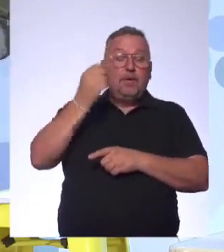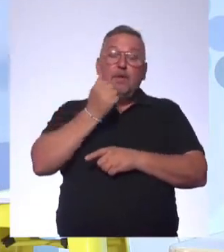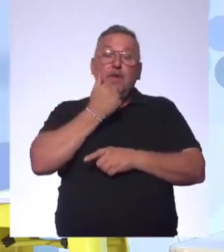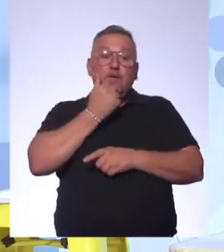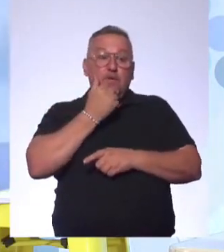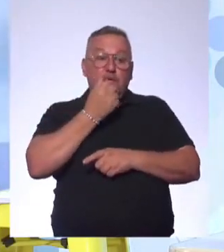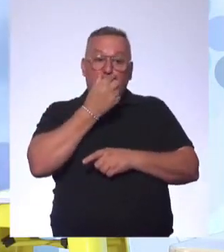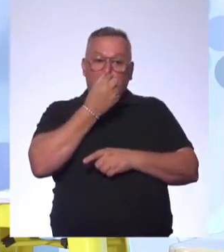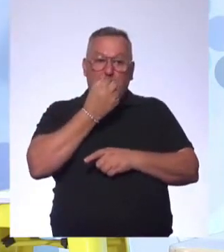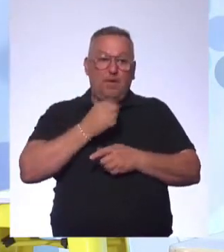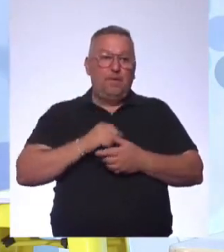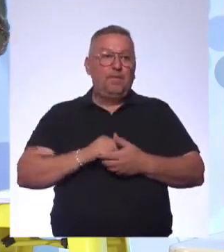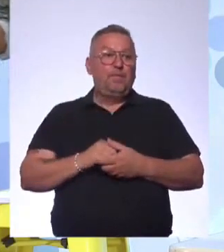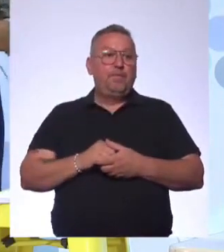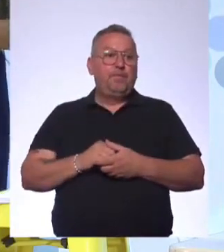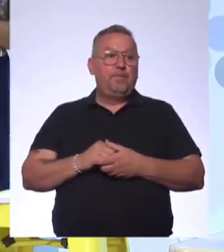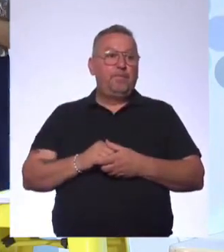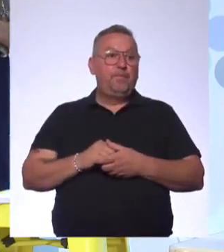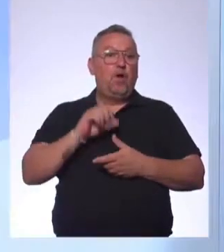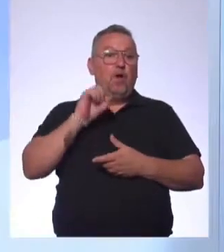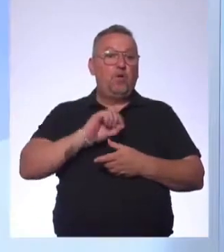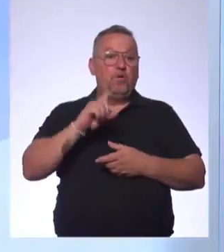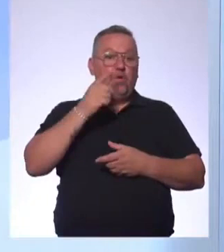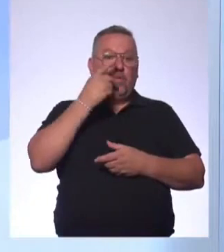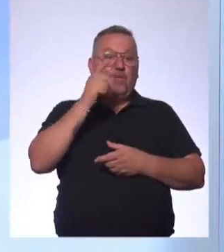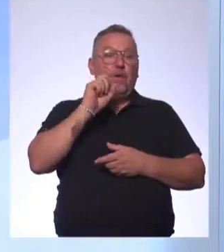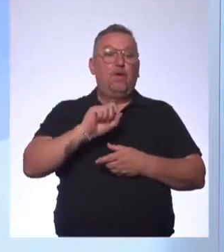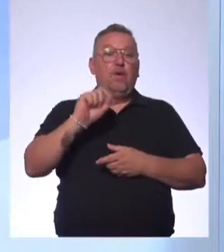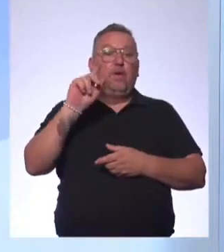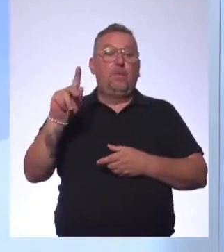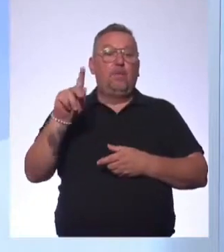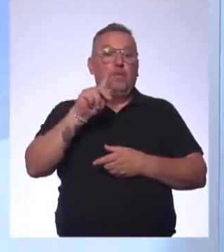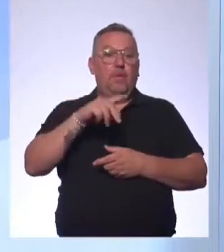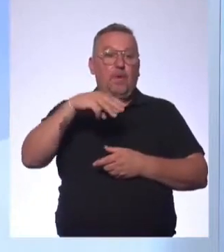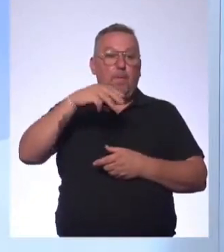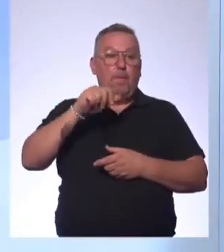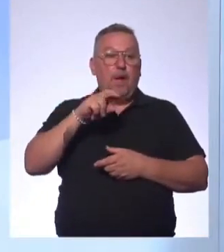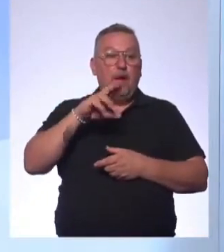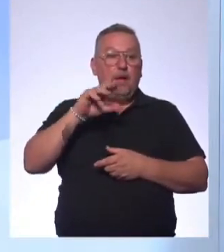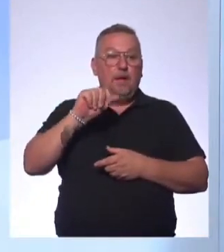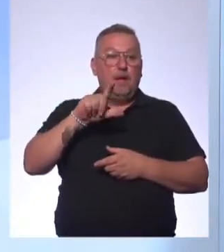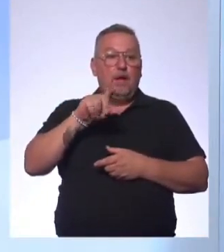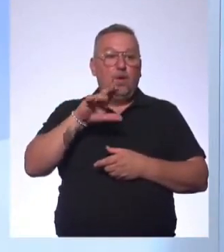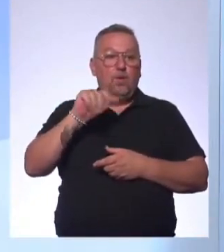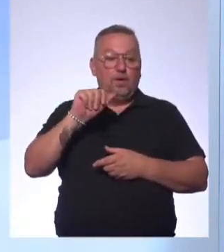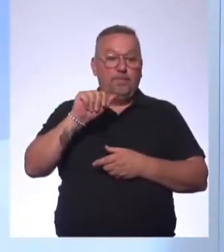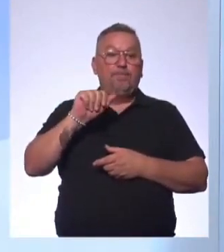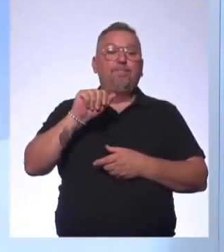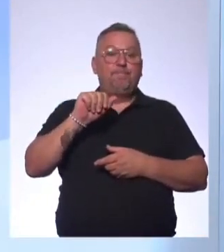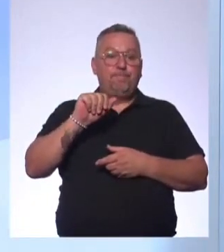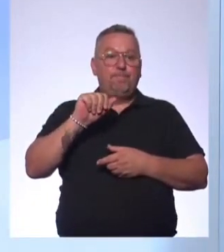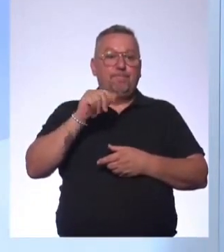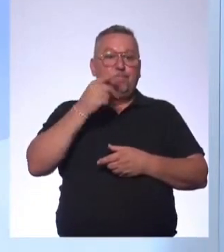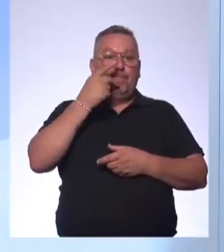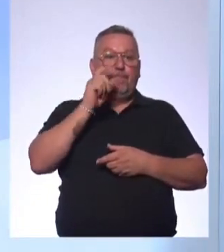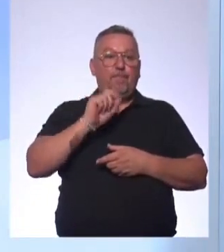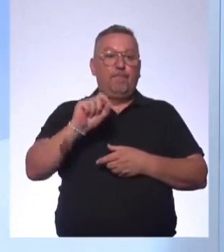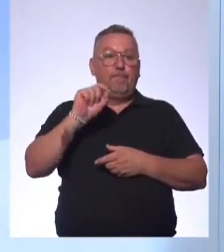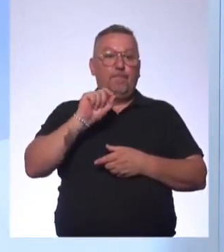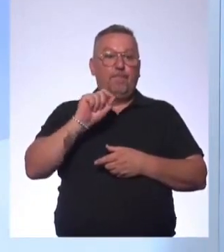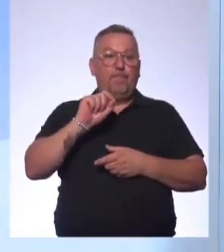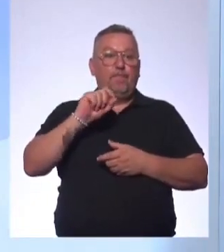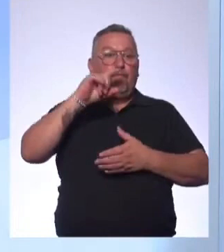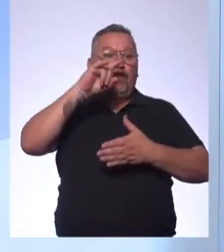científico. Só para deixar claro, né, a professora Maria Lúcia, eu acho, é Maria Lúcia,